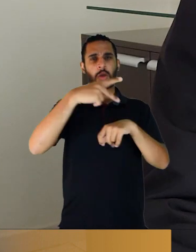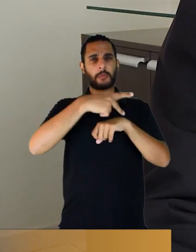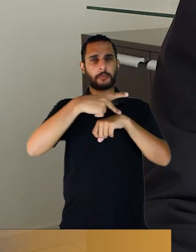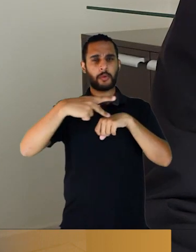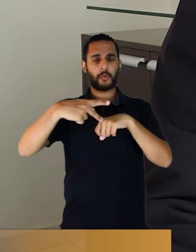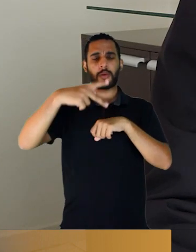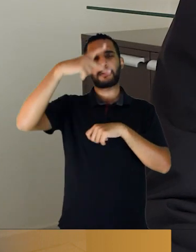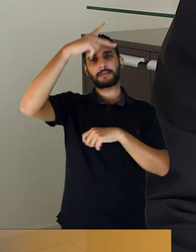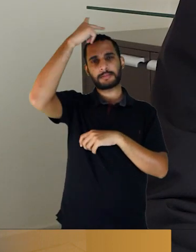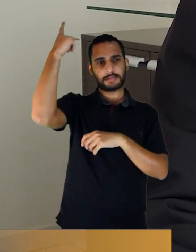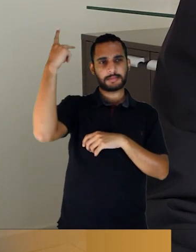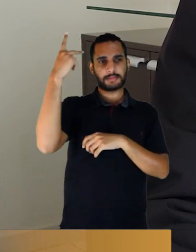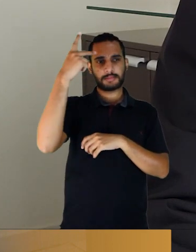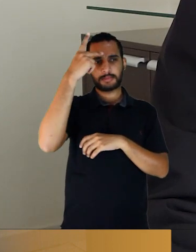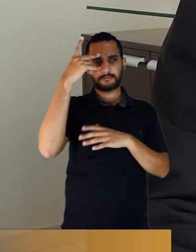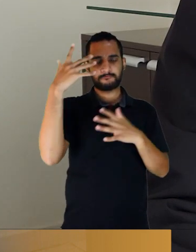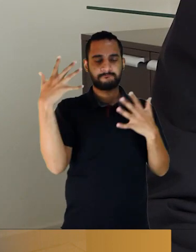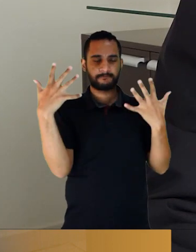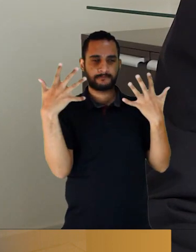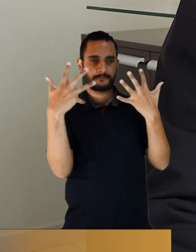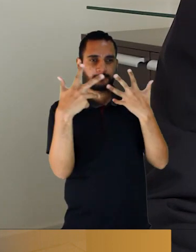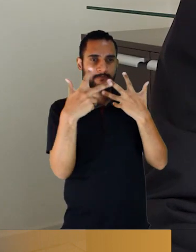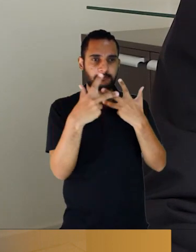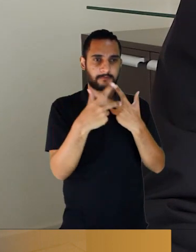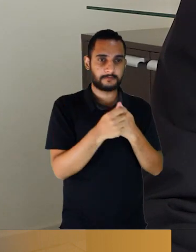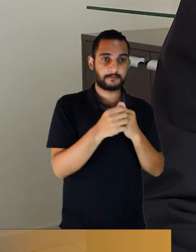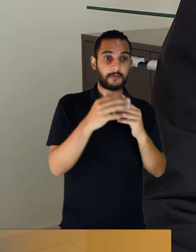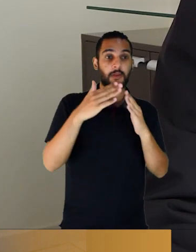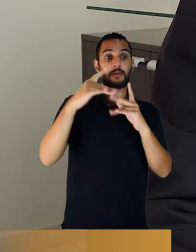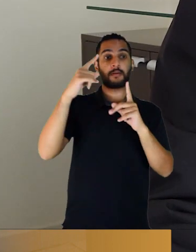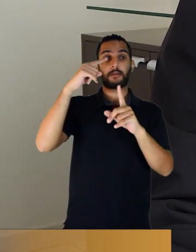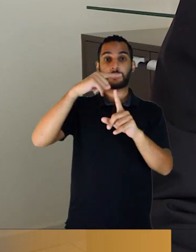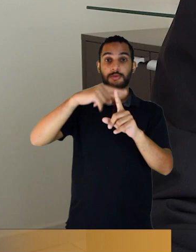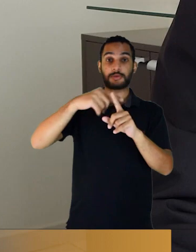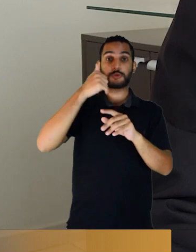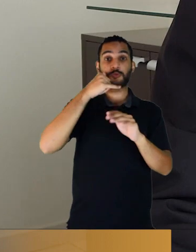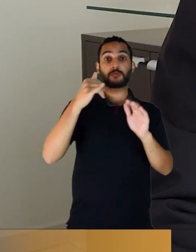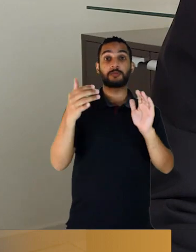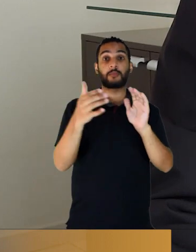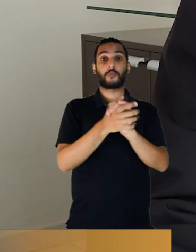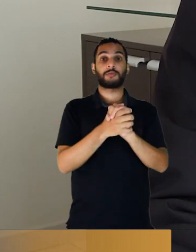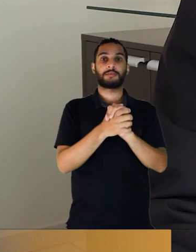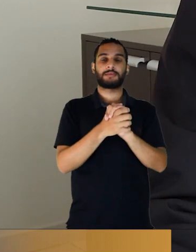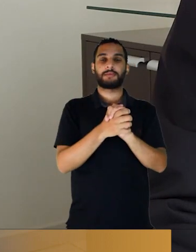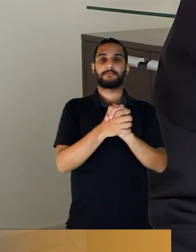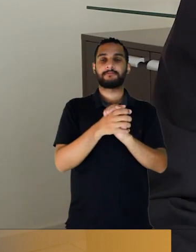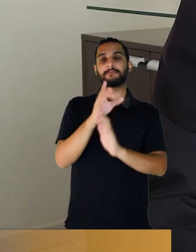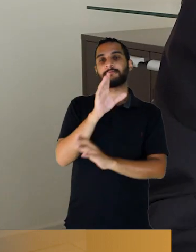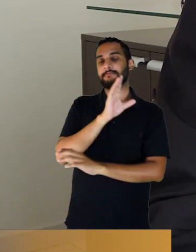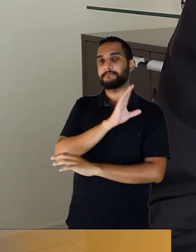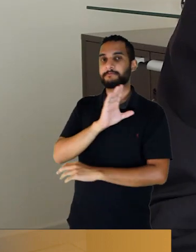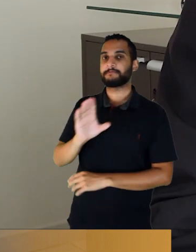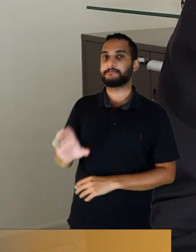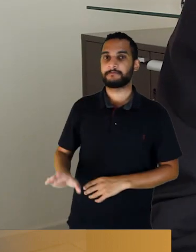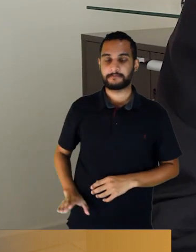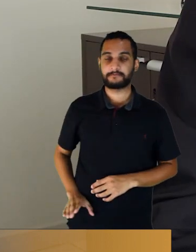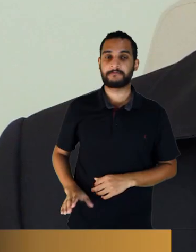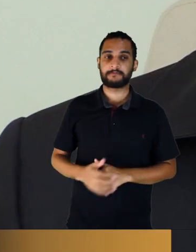Igreja, toda pura, toda santa, toda bela, a Igreja esposa de